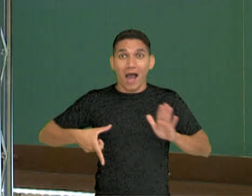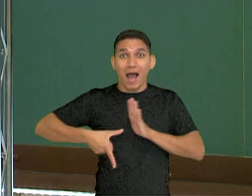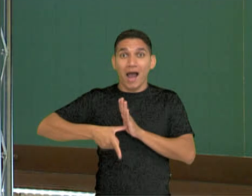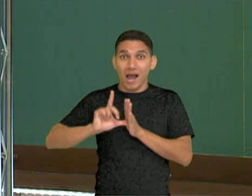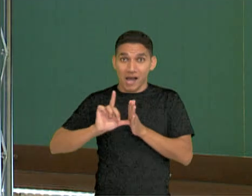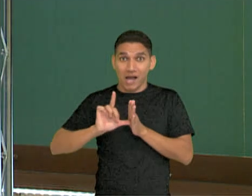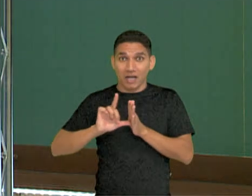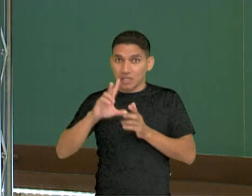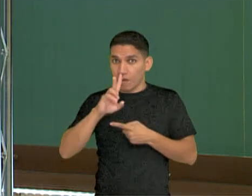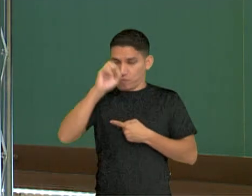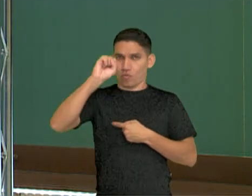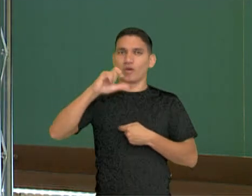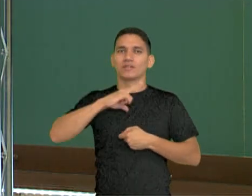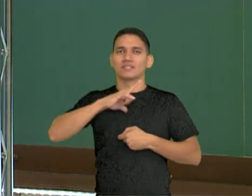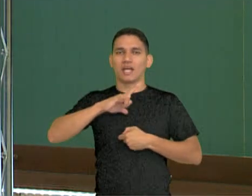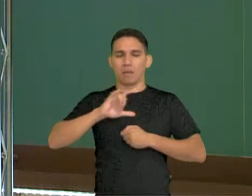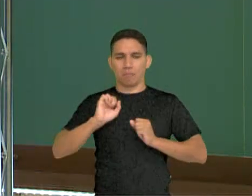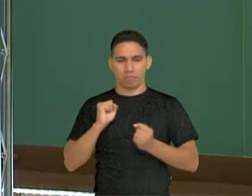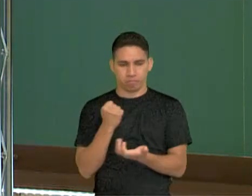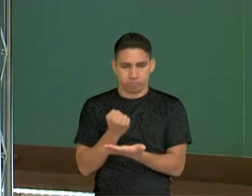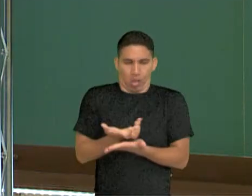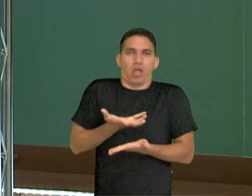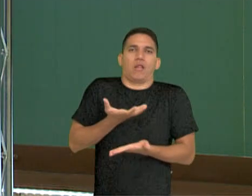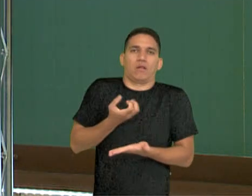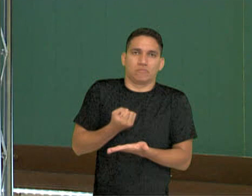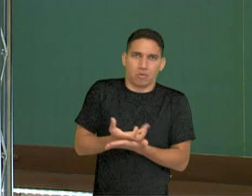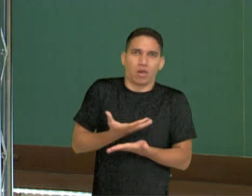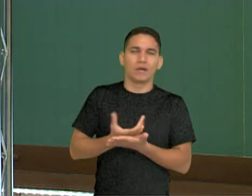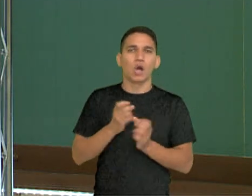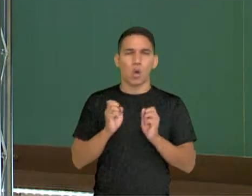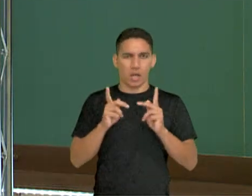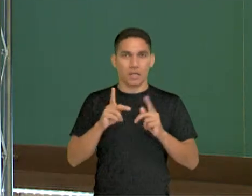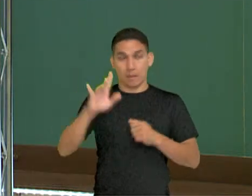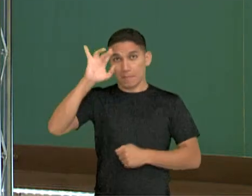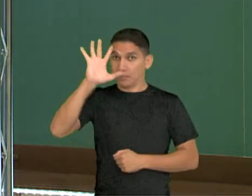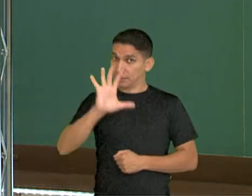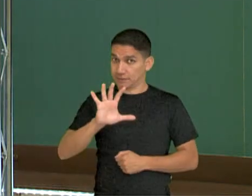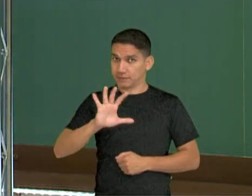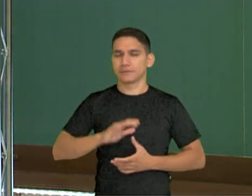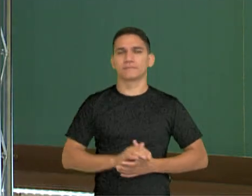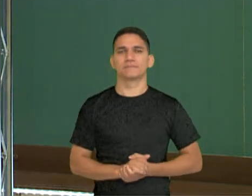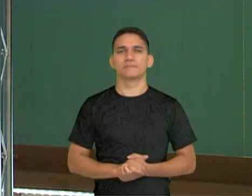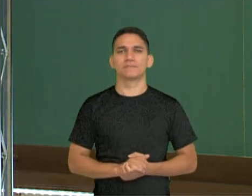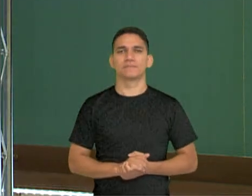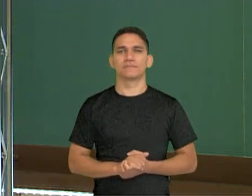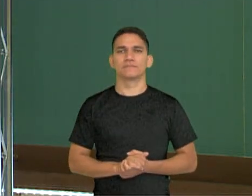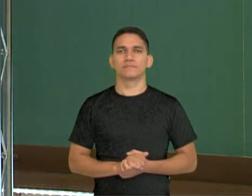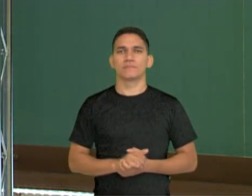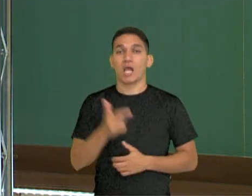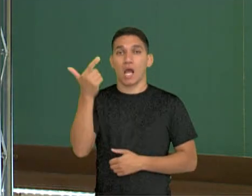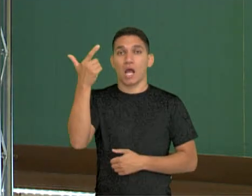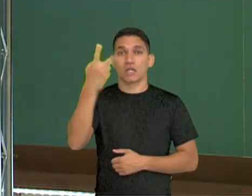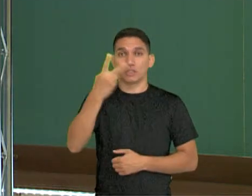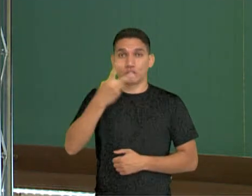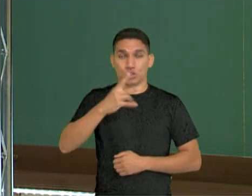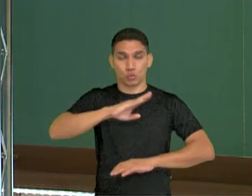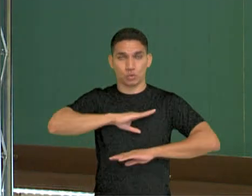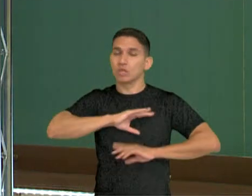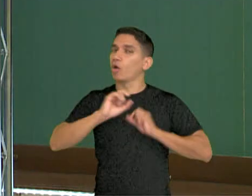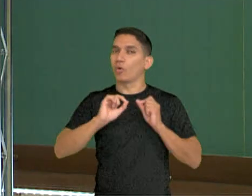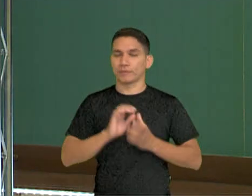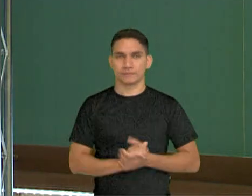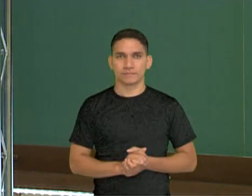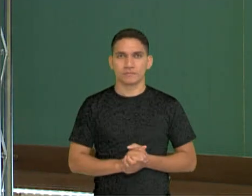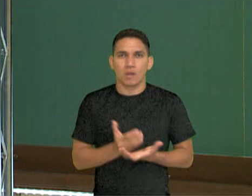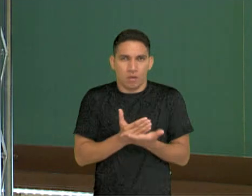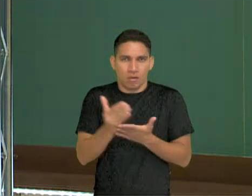atuação da força envolvida com a colisão ali com o solo, ok? Então, essa situação que a gente está imaginando. A segunda situação seria o seguinte: